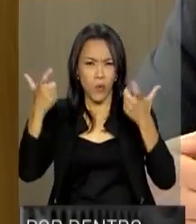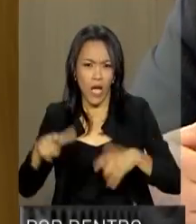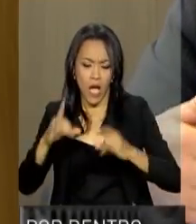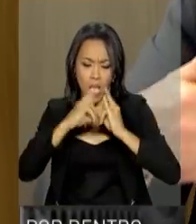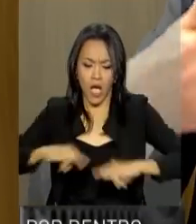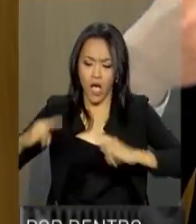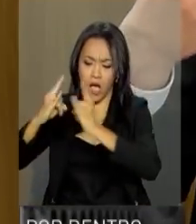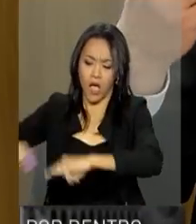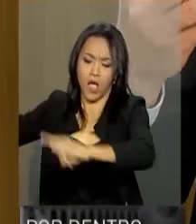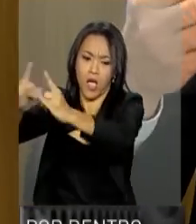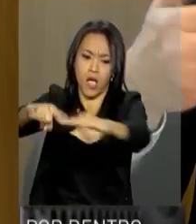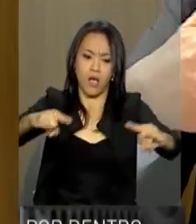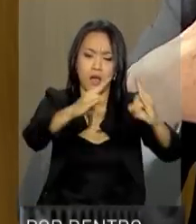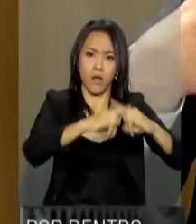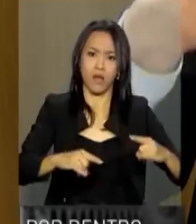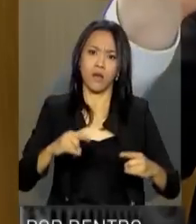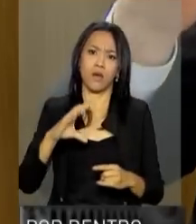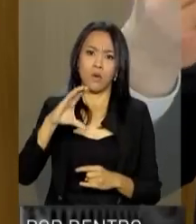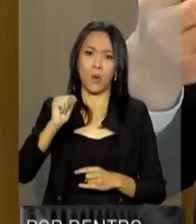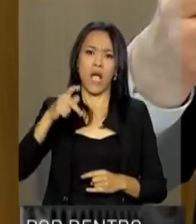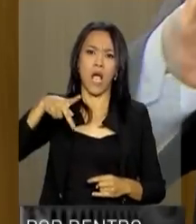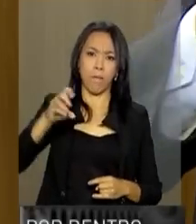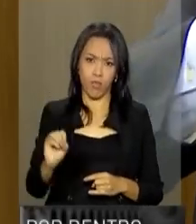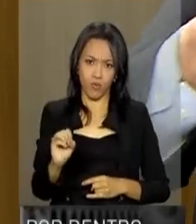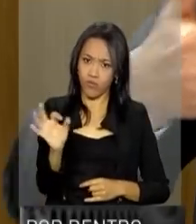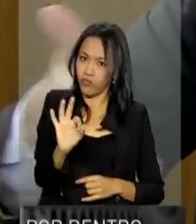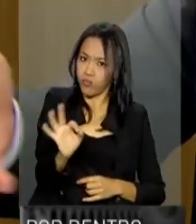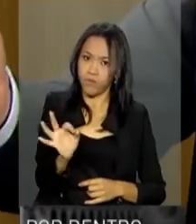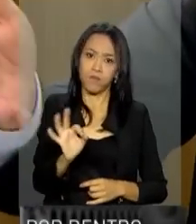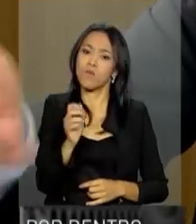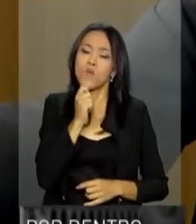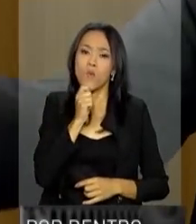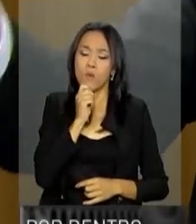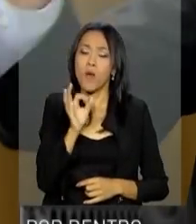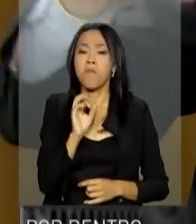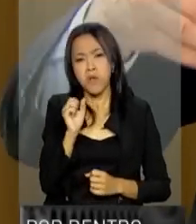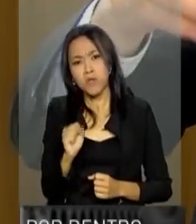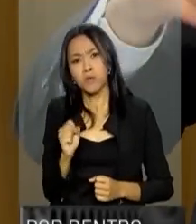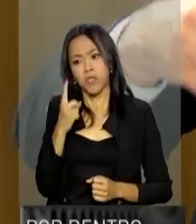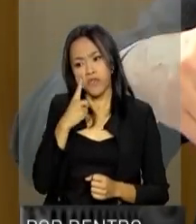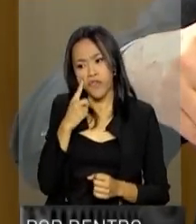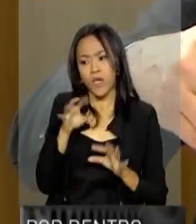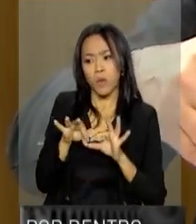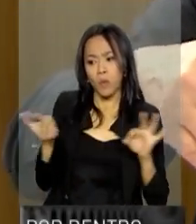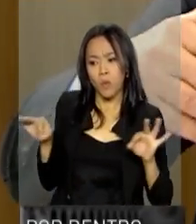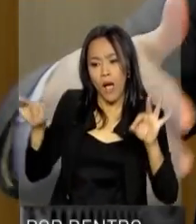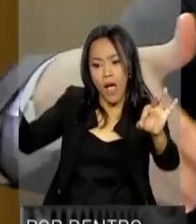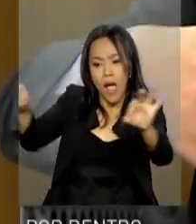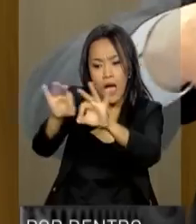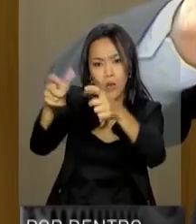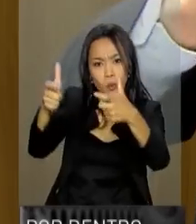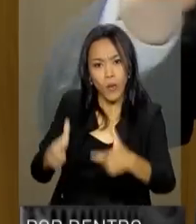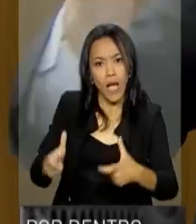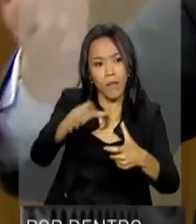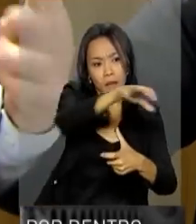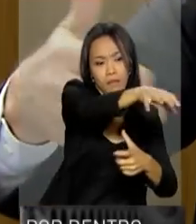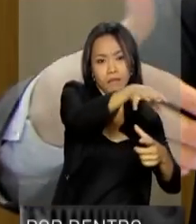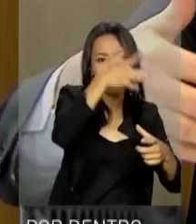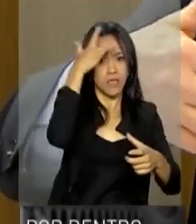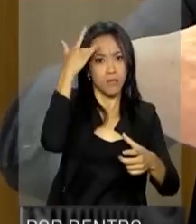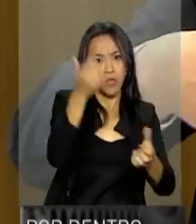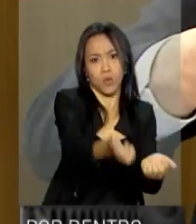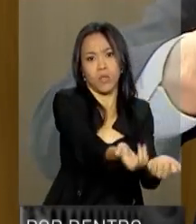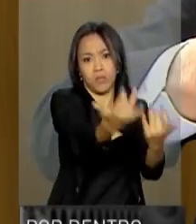do dia mas eu acho que pode evoluir para ter uma área específica onde essas pessoas têm que ficar né pra não ficar em